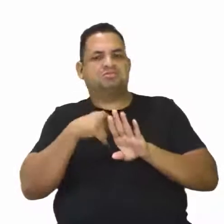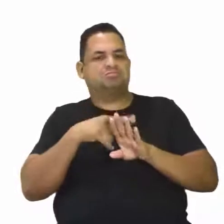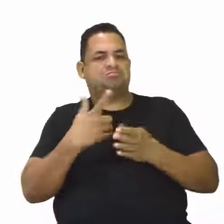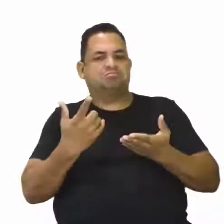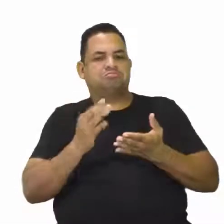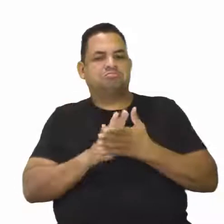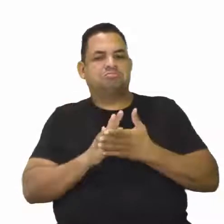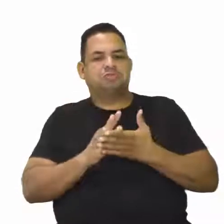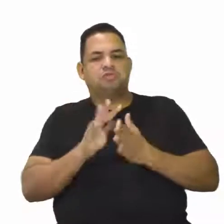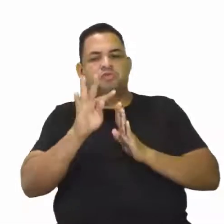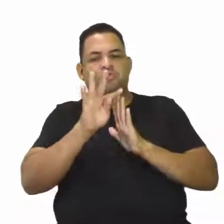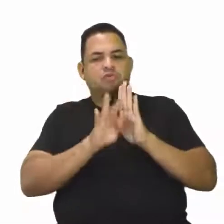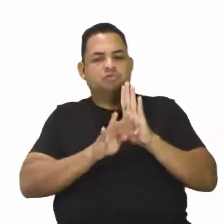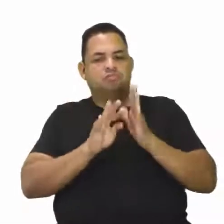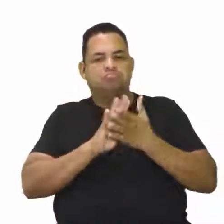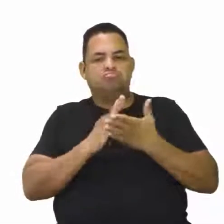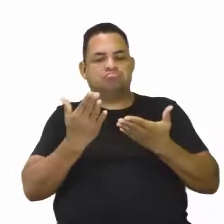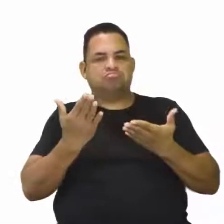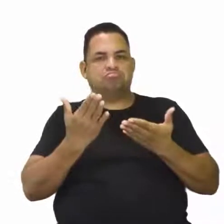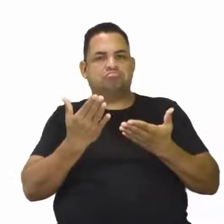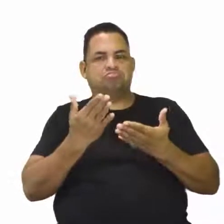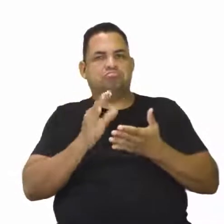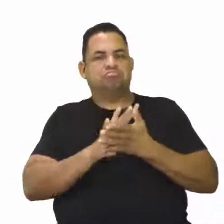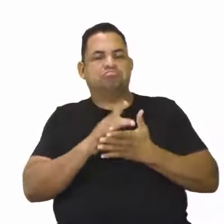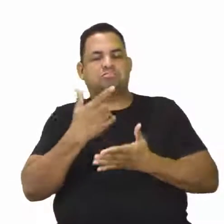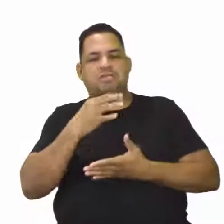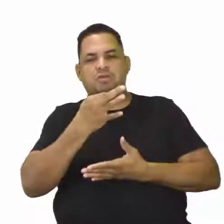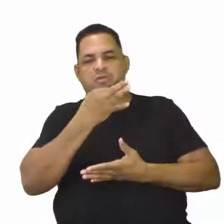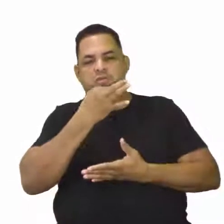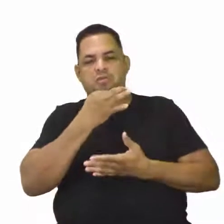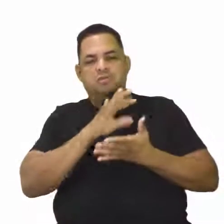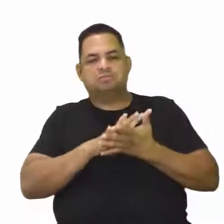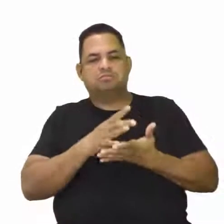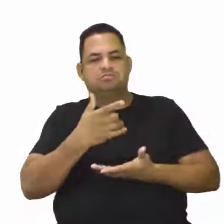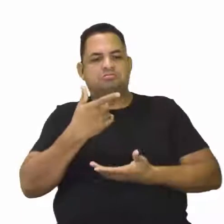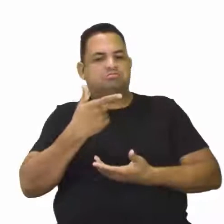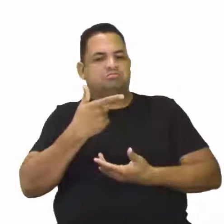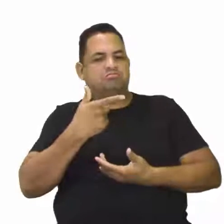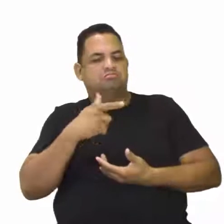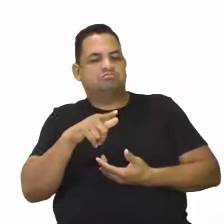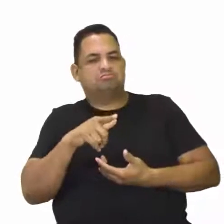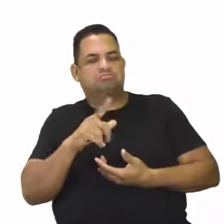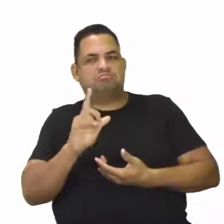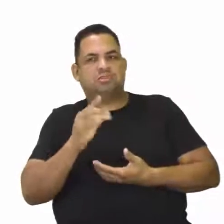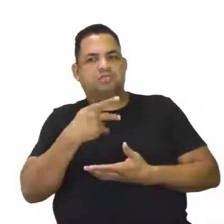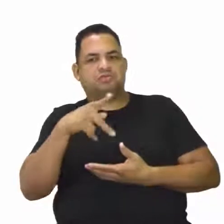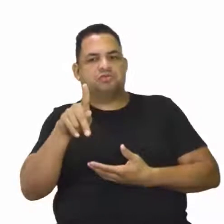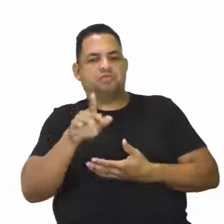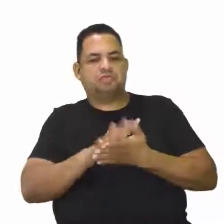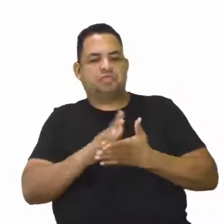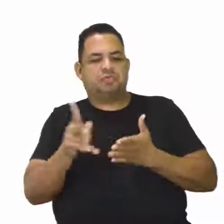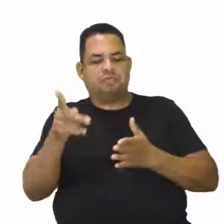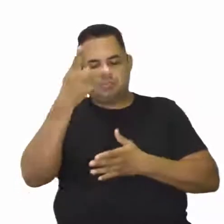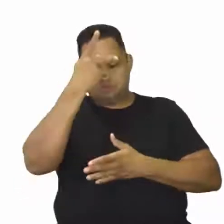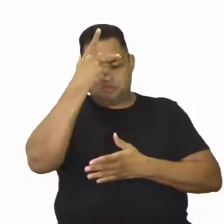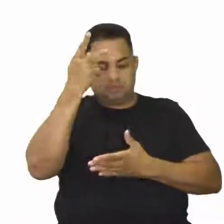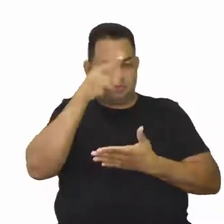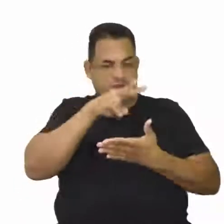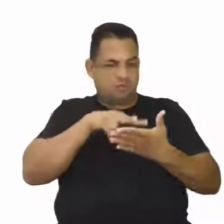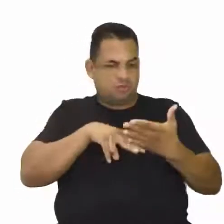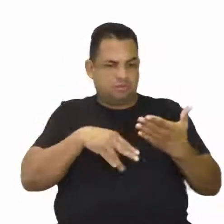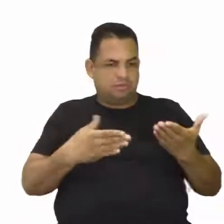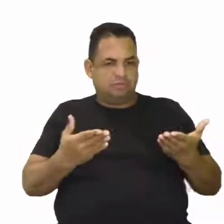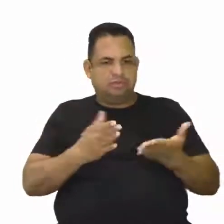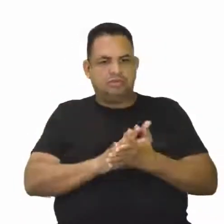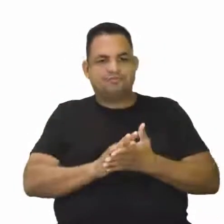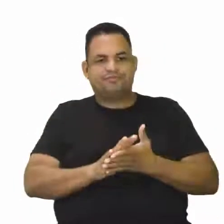subjetividade, ou seja, não há opiniões nem suas, nem do leitor, nem do seu